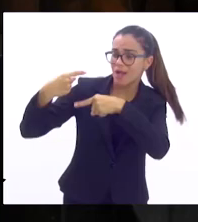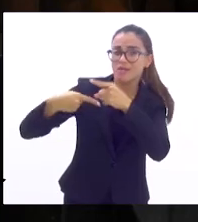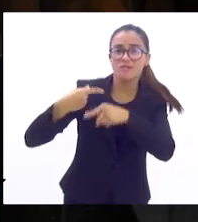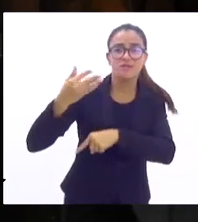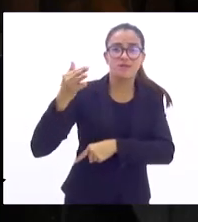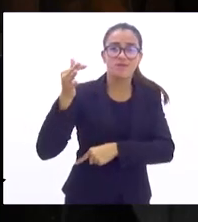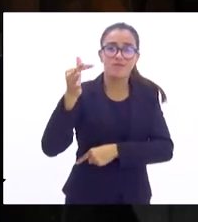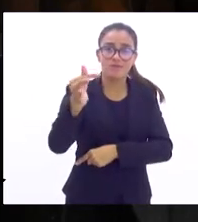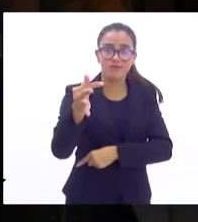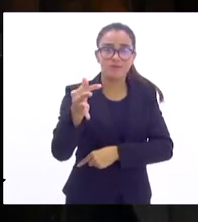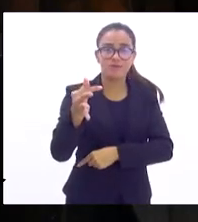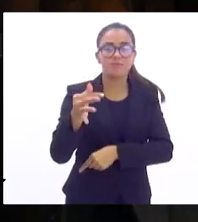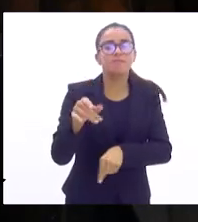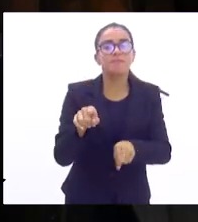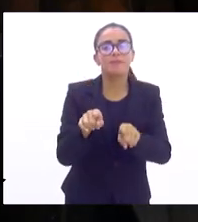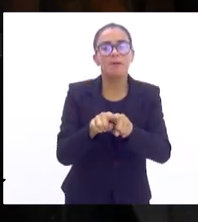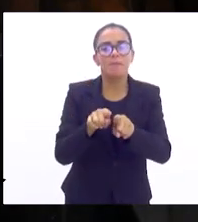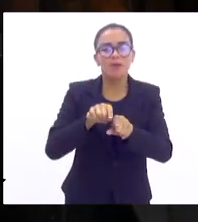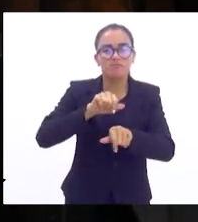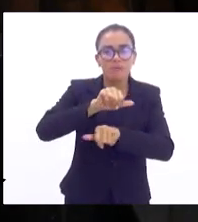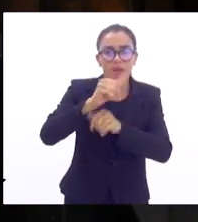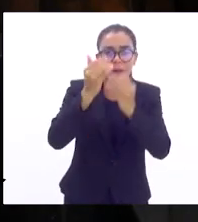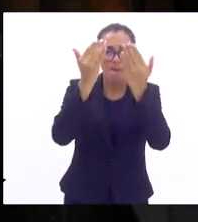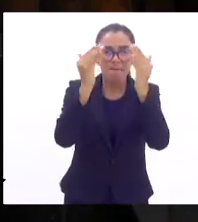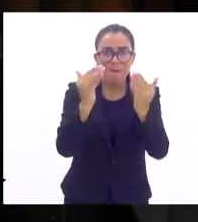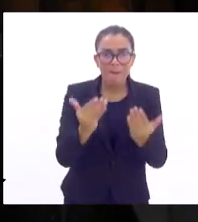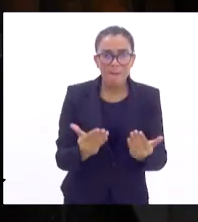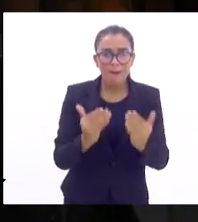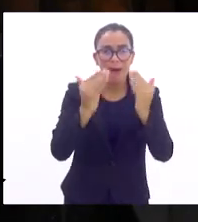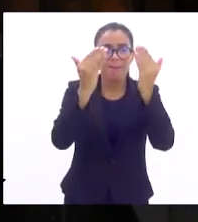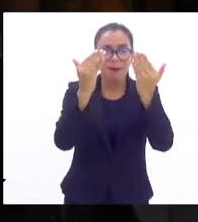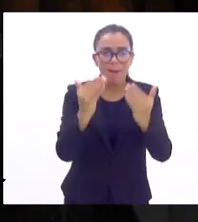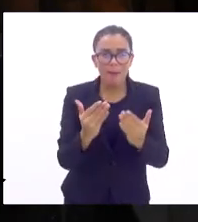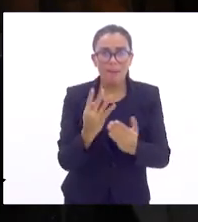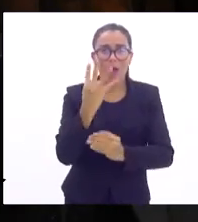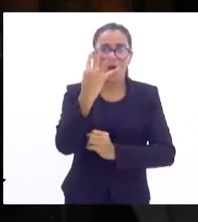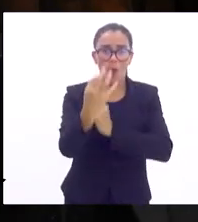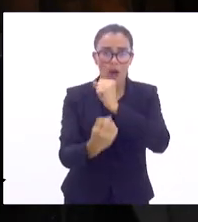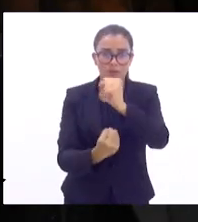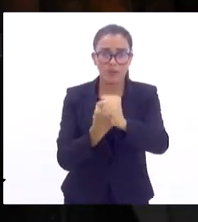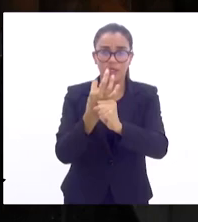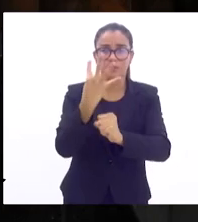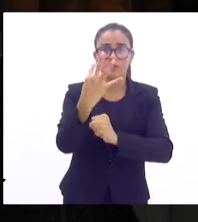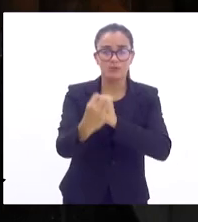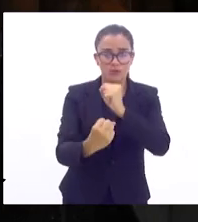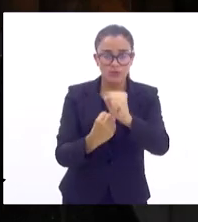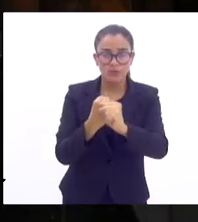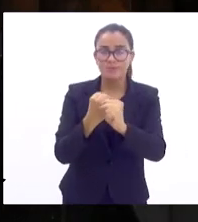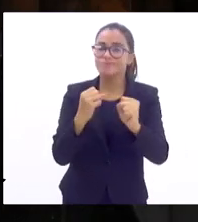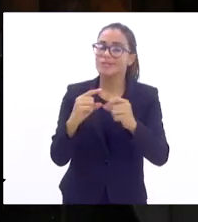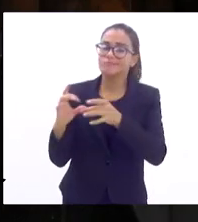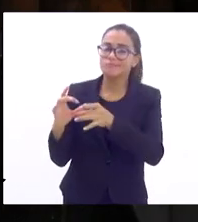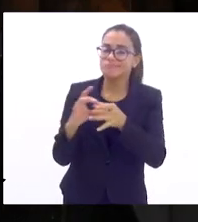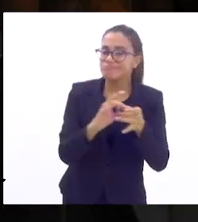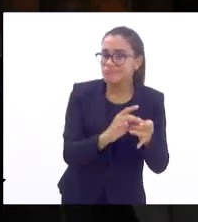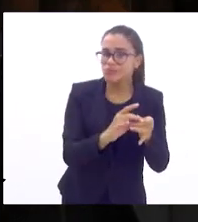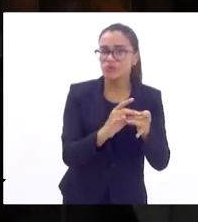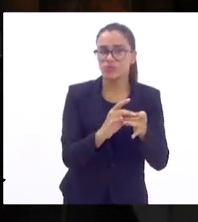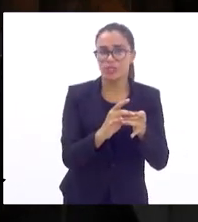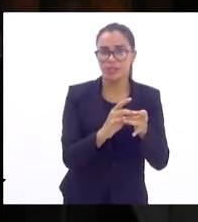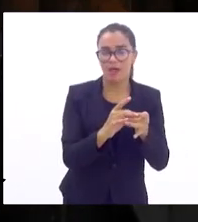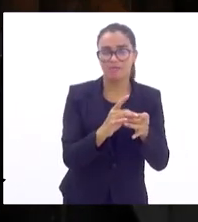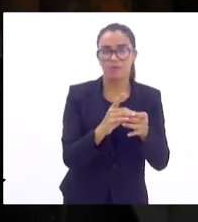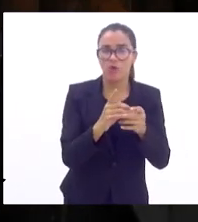e seria a revista a cada quatro anos no sentido de armar